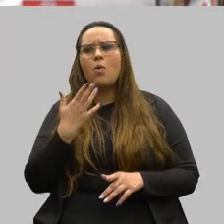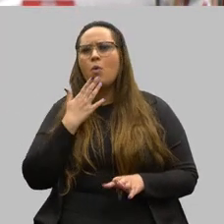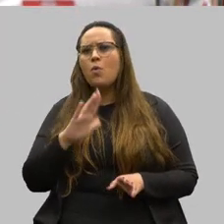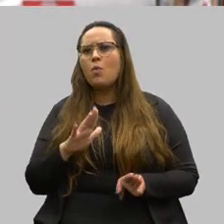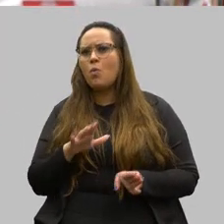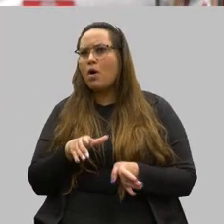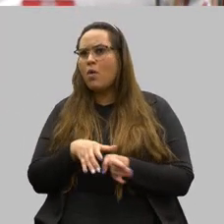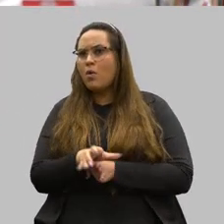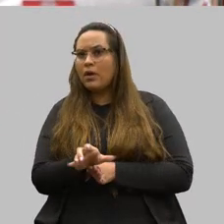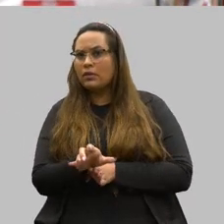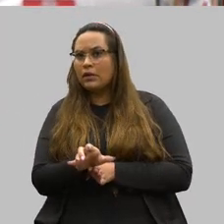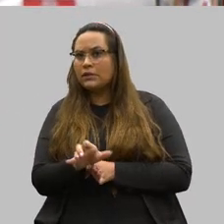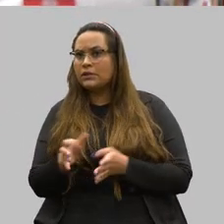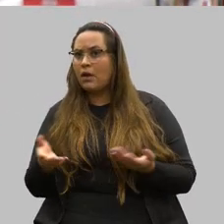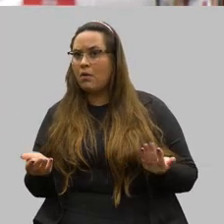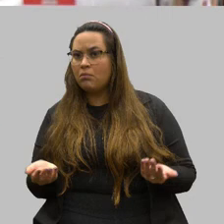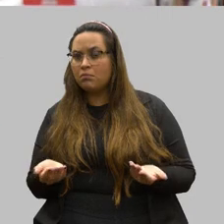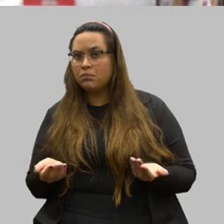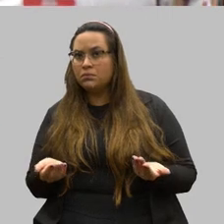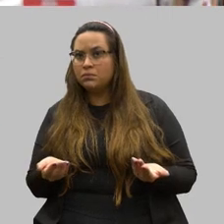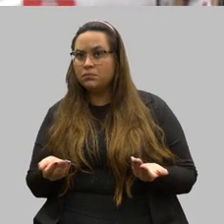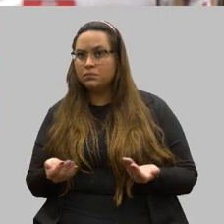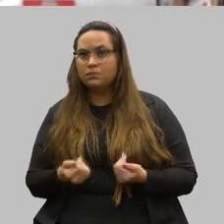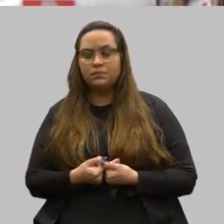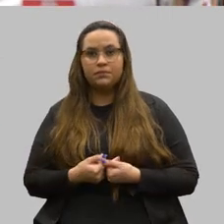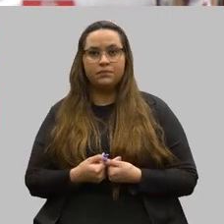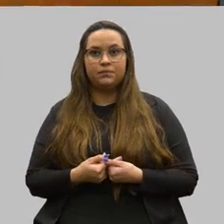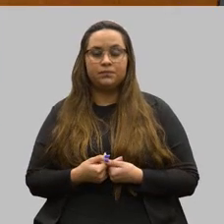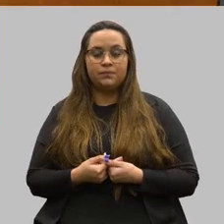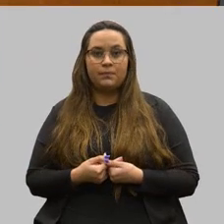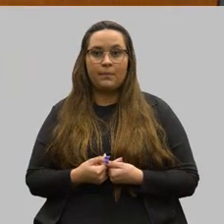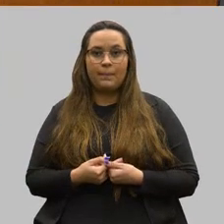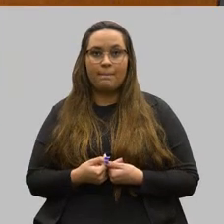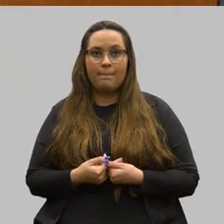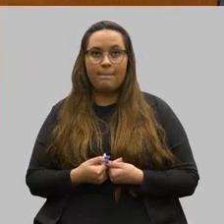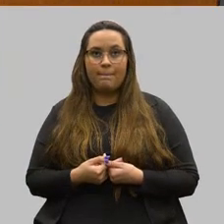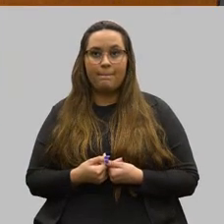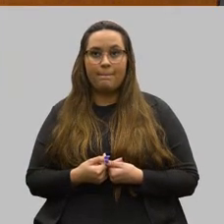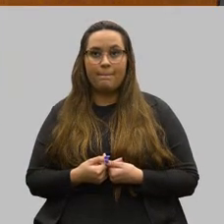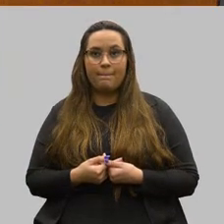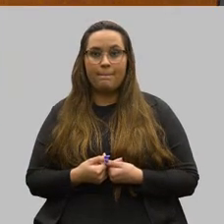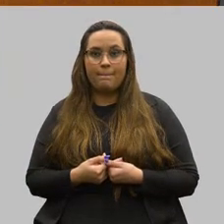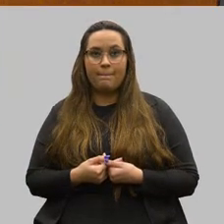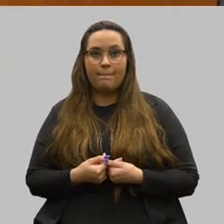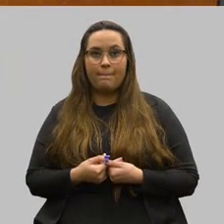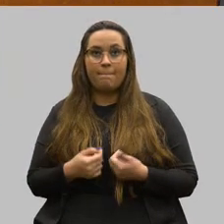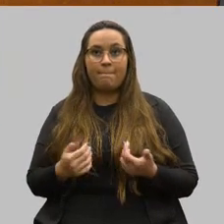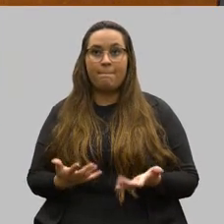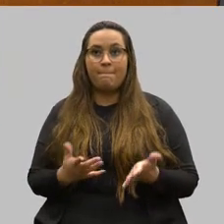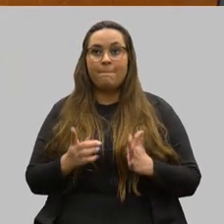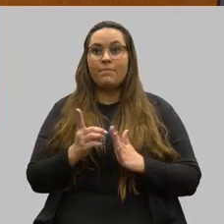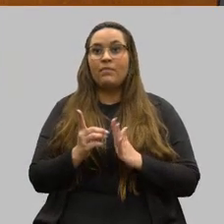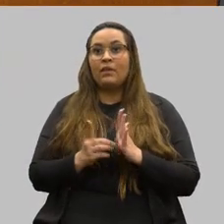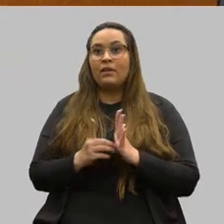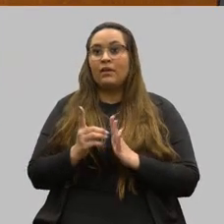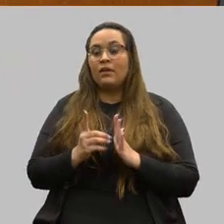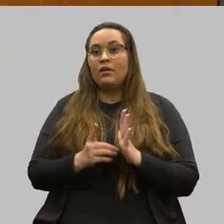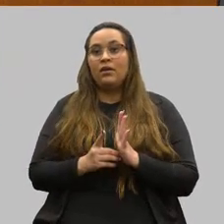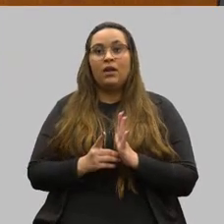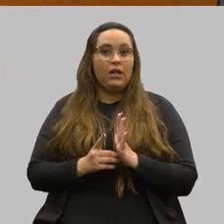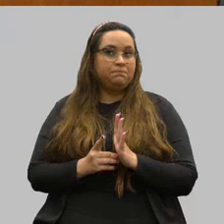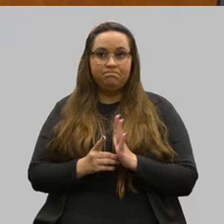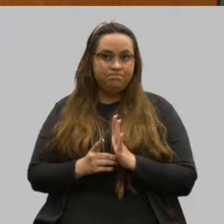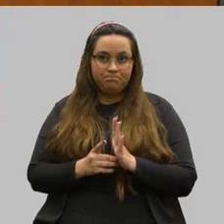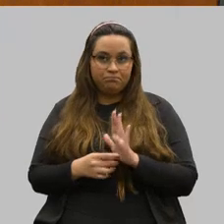comando em relação àquele Decreto que o governo baixou bom o decreto ele não se aplicou aos militares E no caso